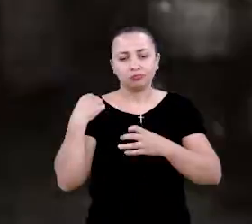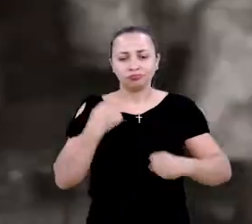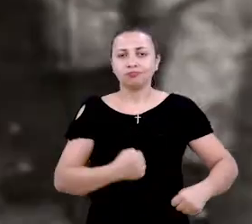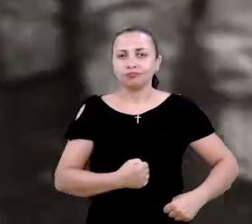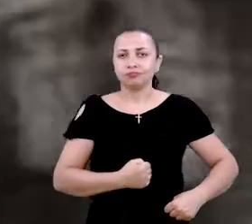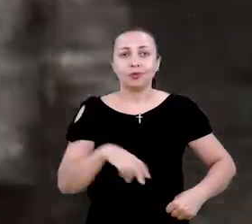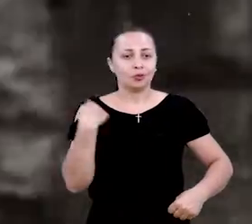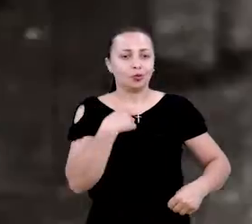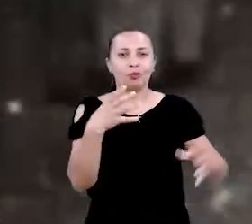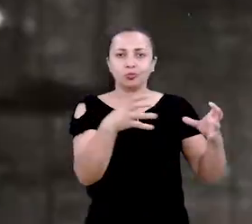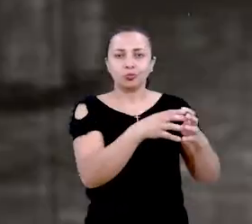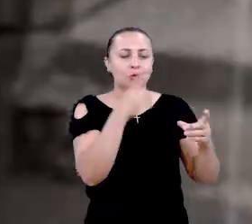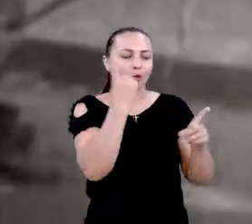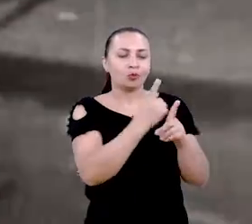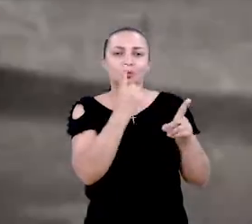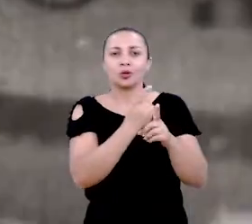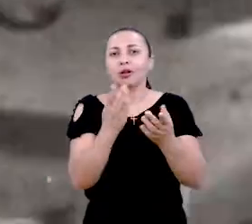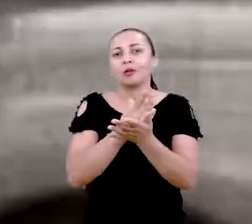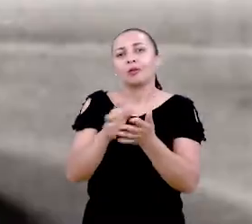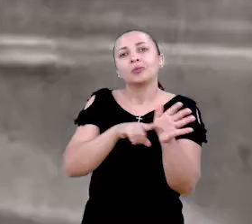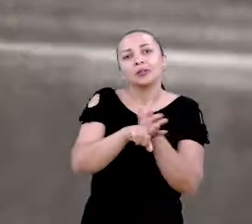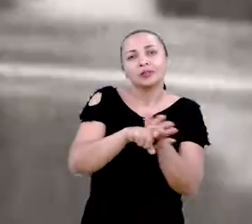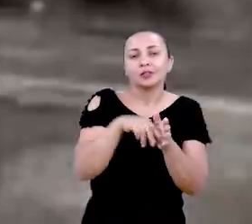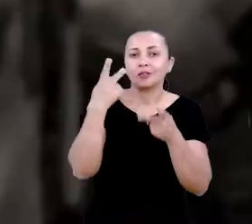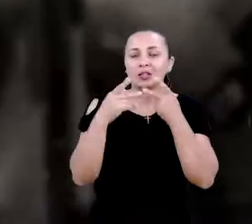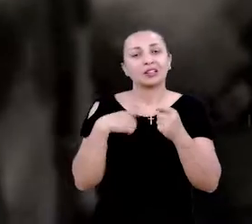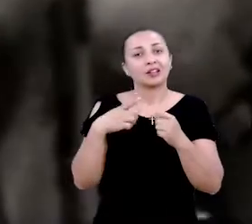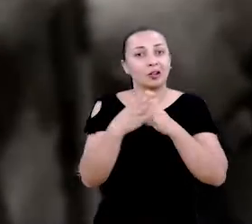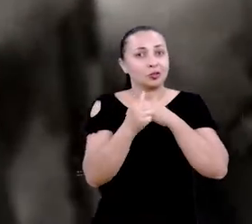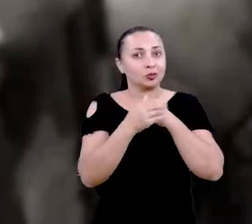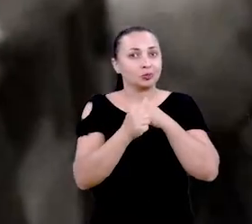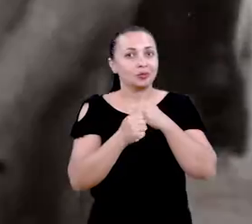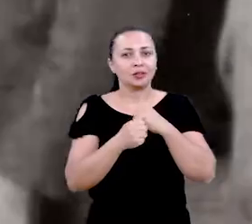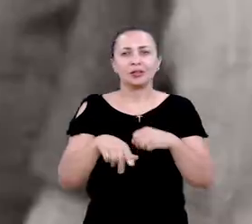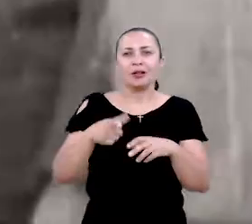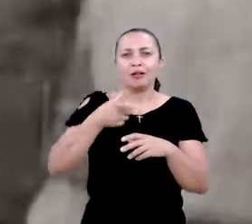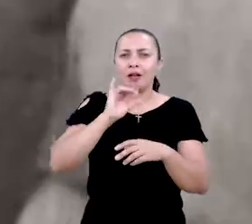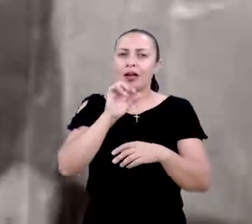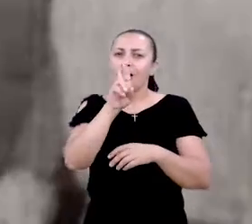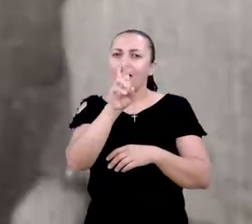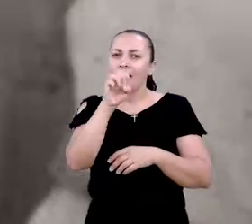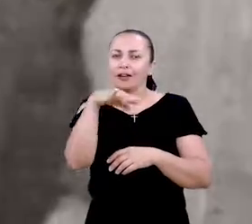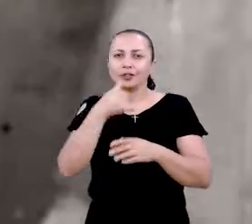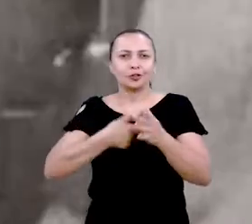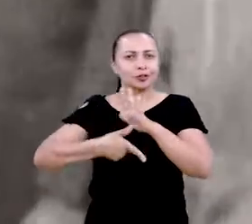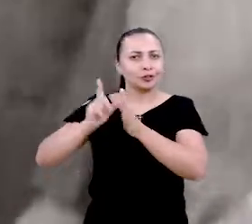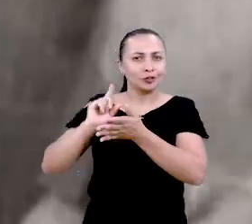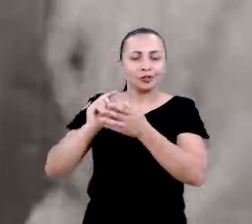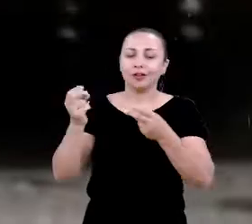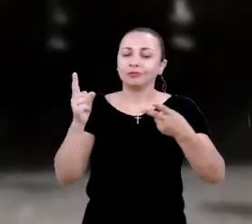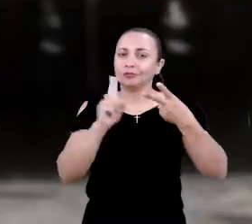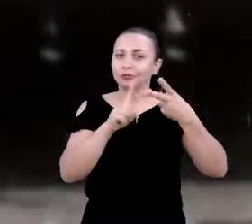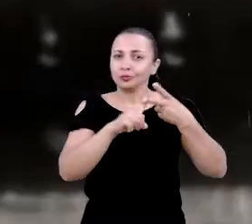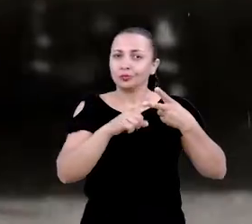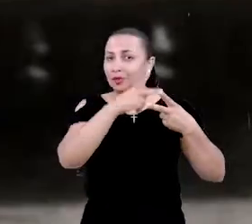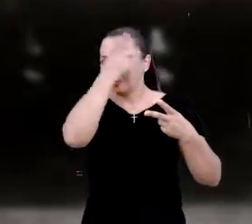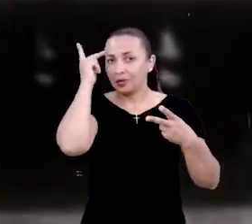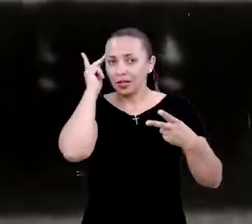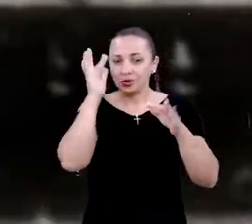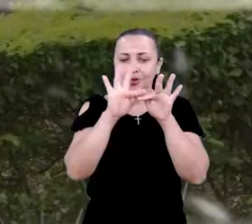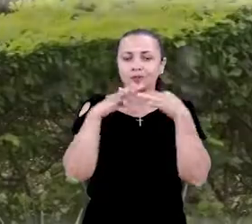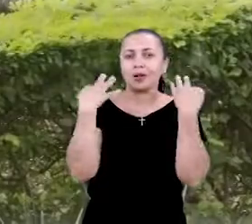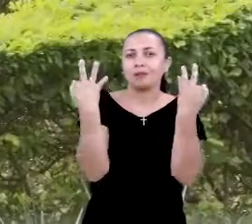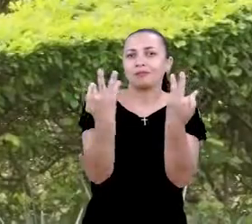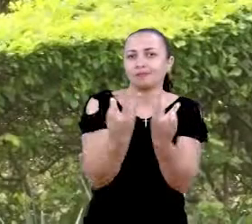foram vítimas e familiares de vítimas da ditadura. Então, essas pessoas que, inclusive, que lutaram